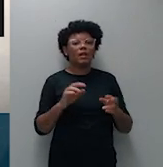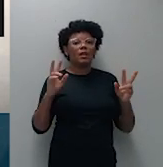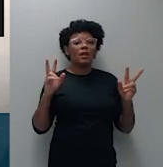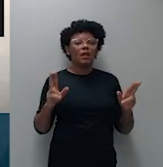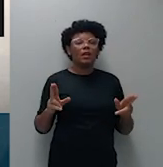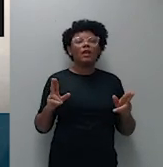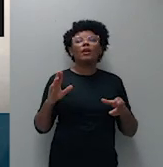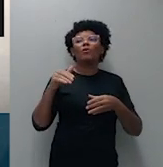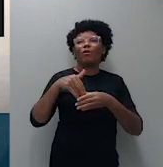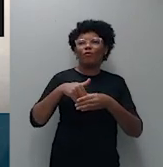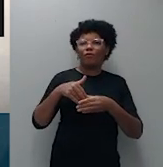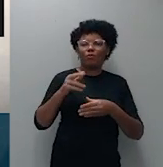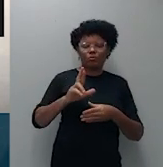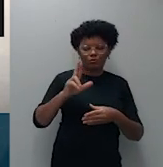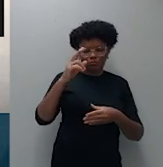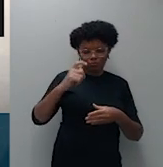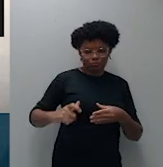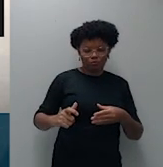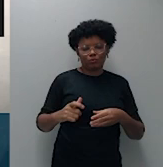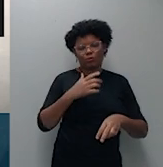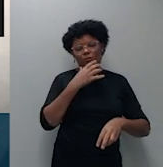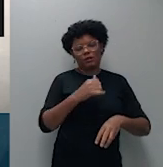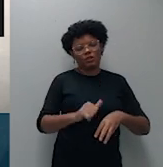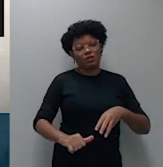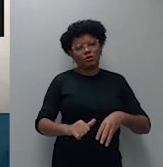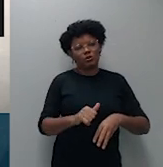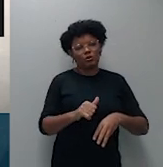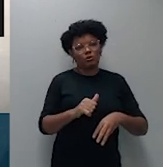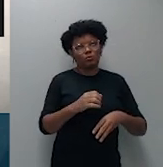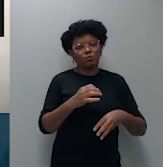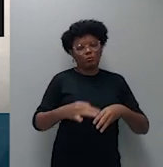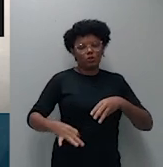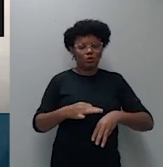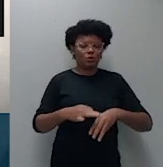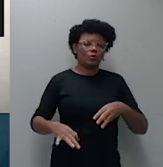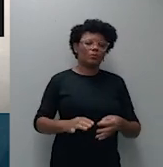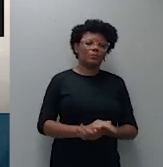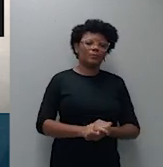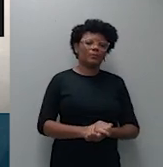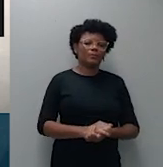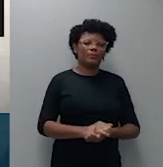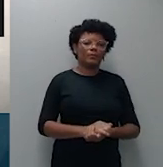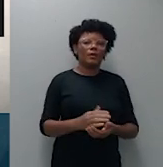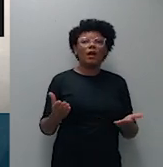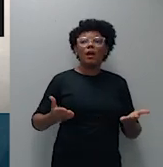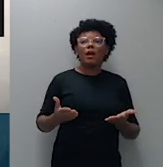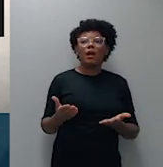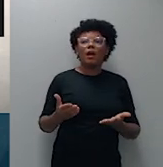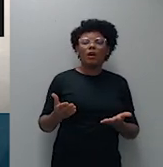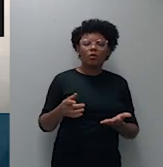nos termos do voto do relator ministro marco buzzi